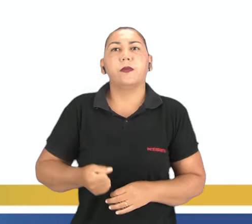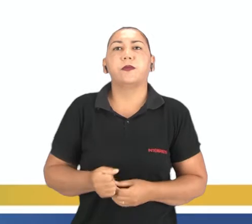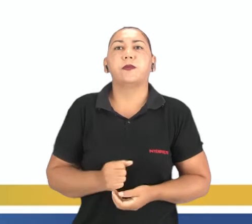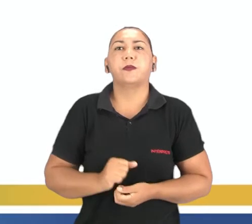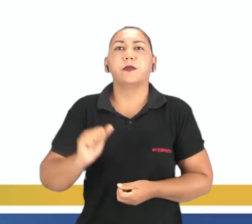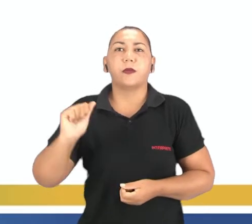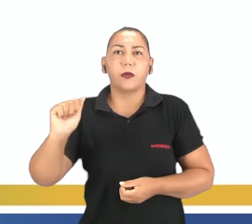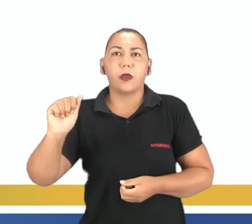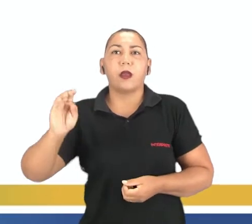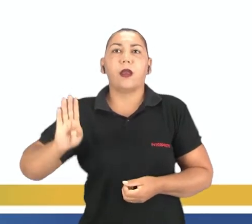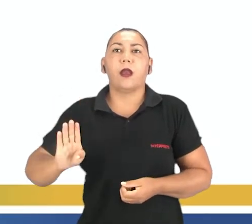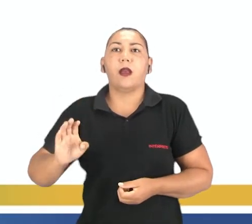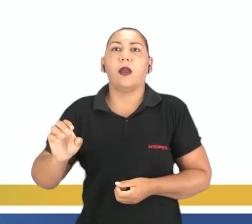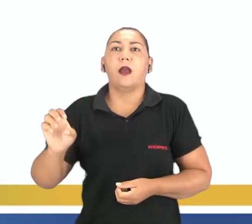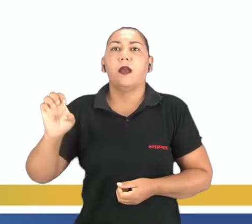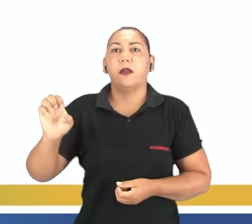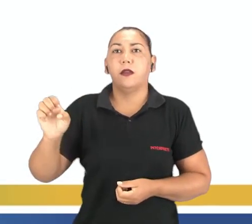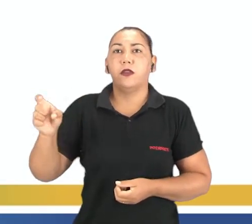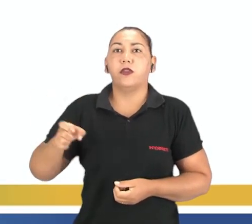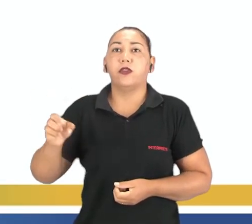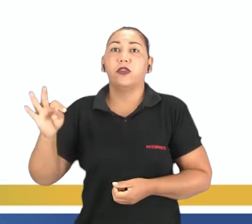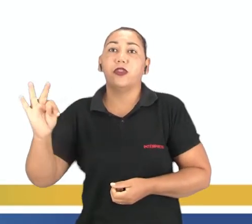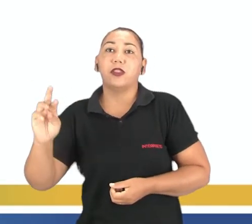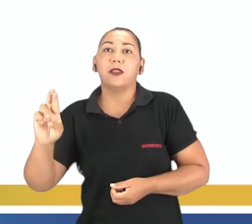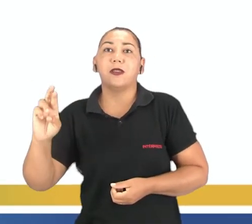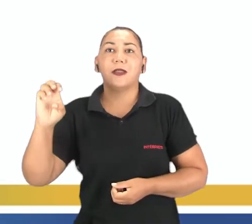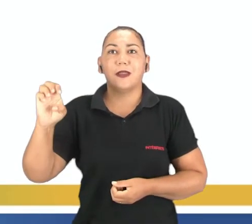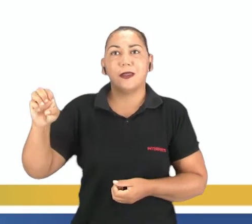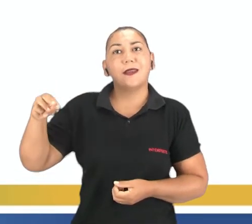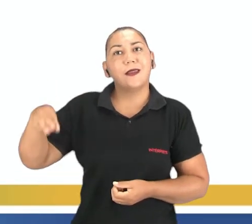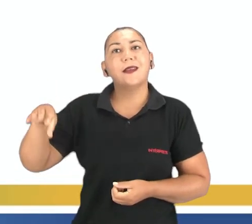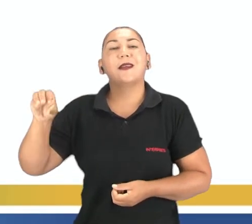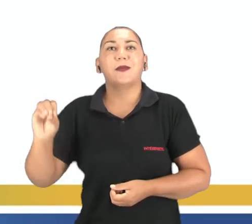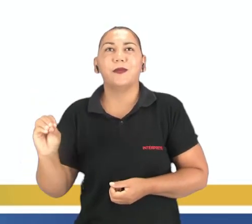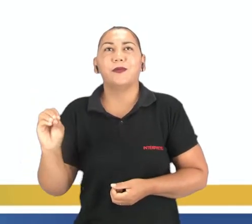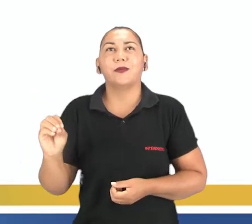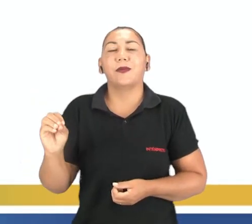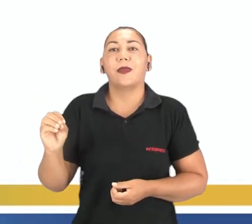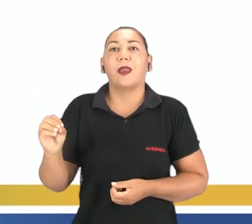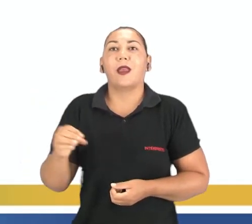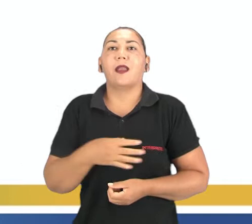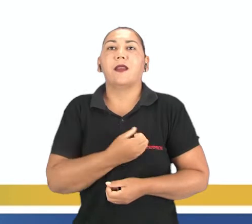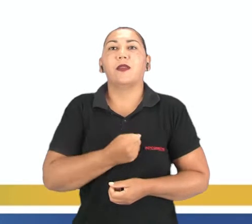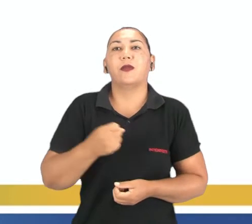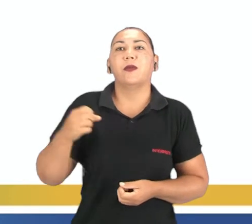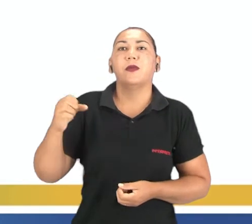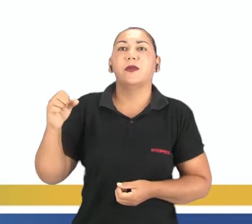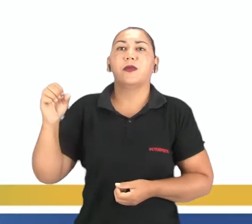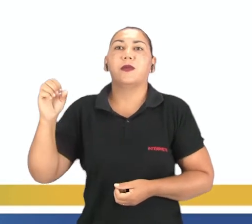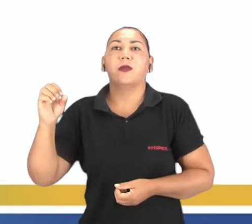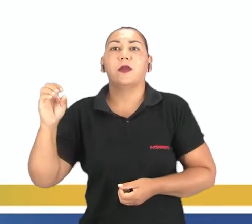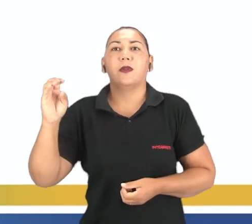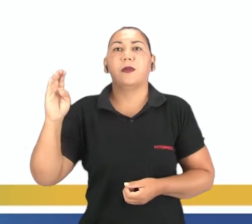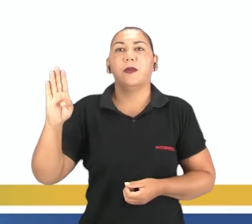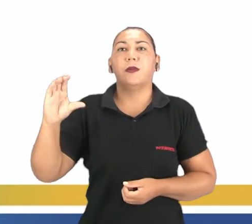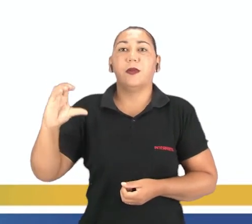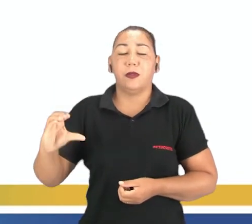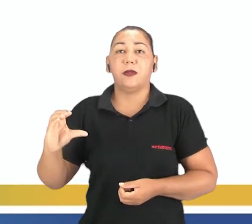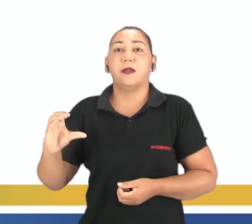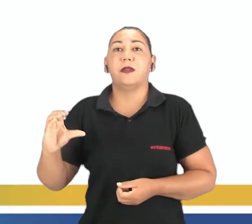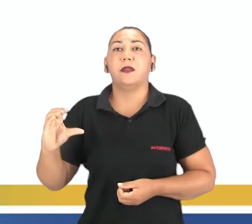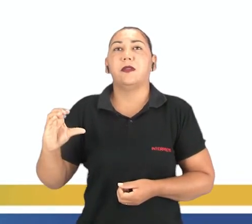são chamados de extremos, né, e o número B e C são chamados de meios. Dito isso, a propriedade fundamental